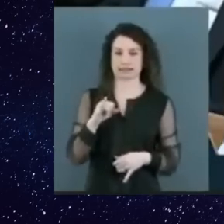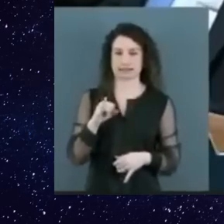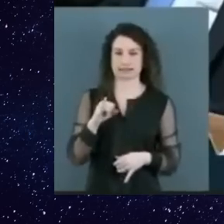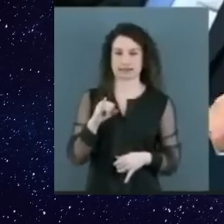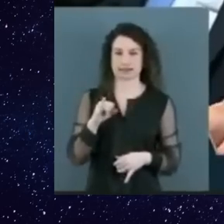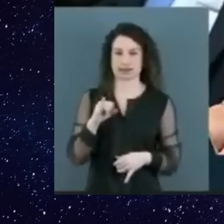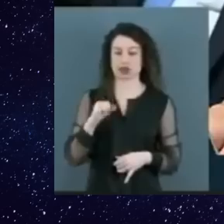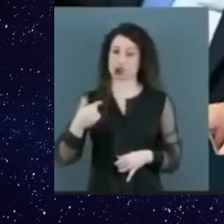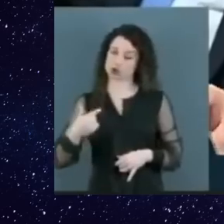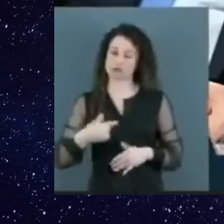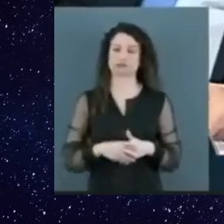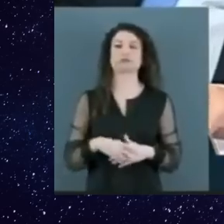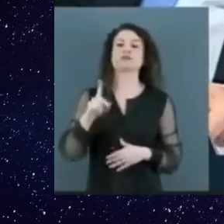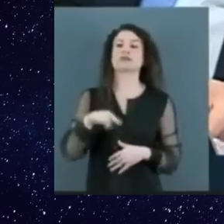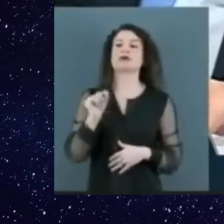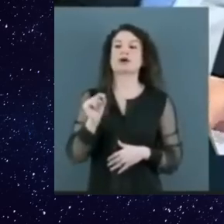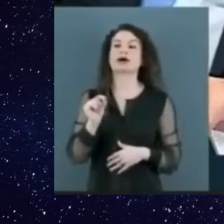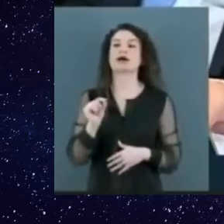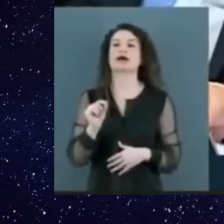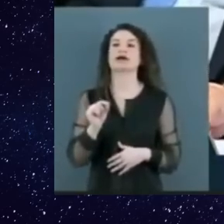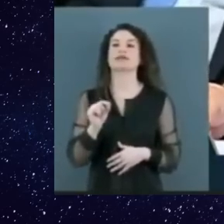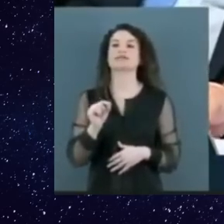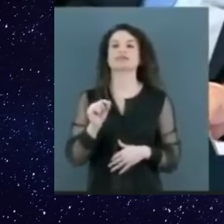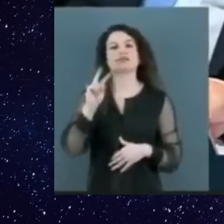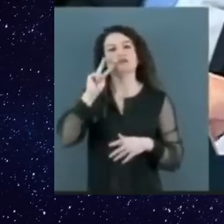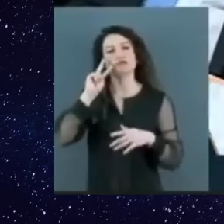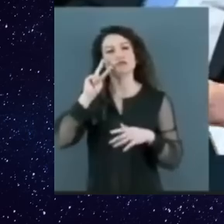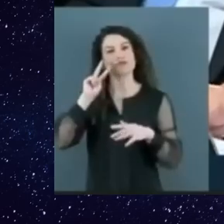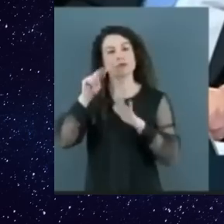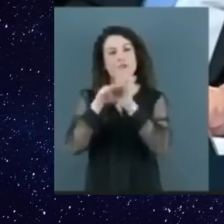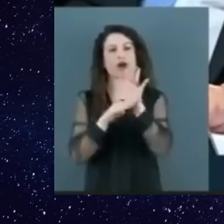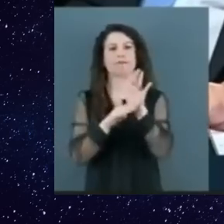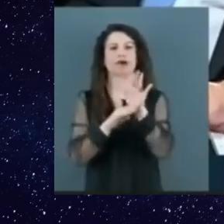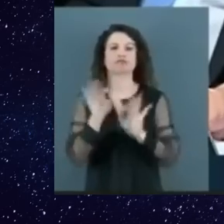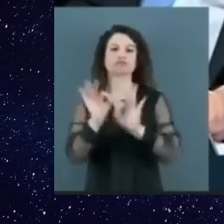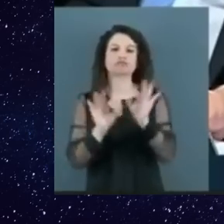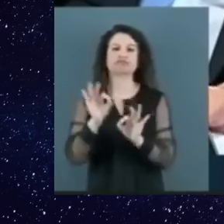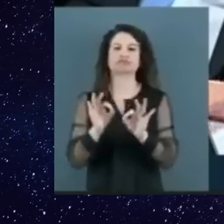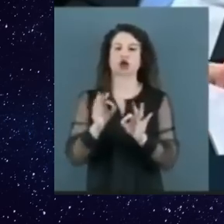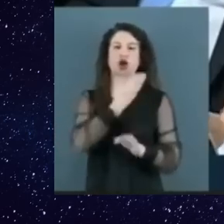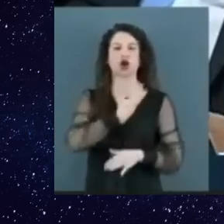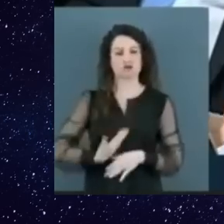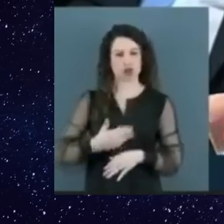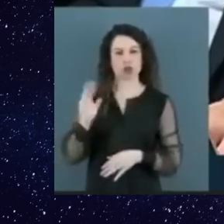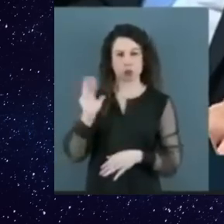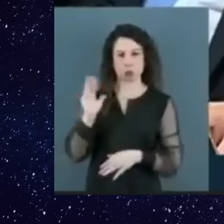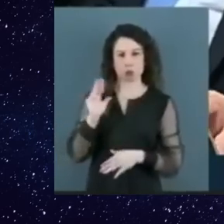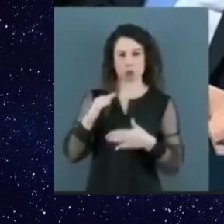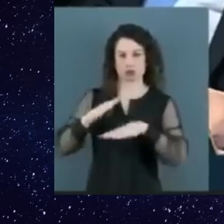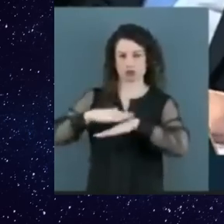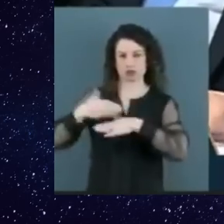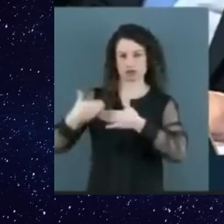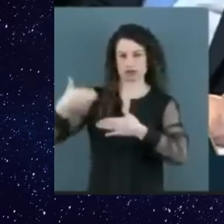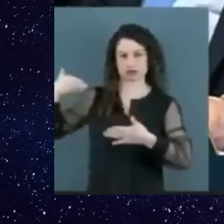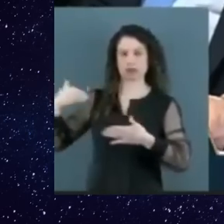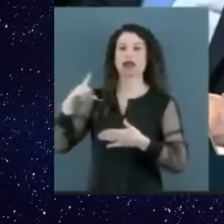que no fundo é uma revitalização do Pronace, que foi um programa da época do governo Lula e teve a sua